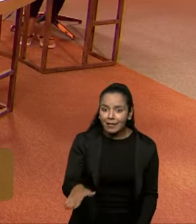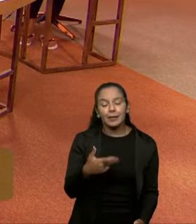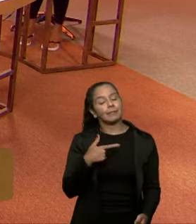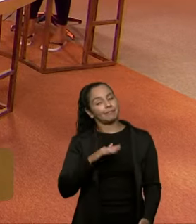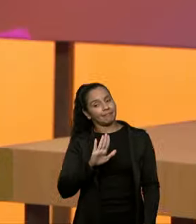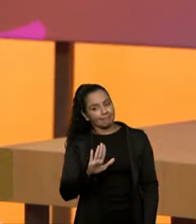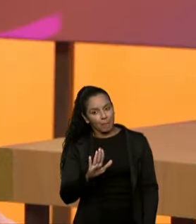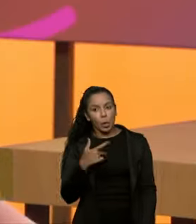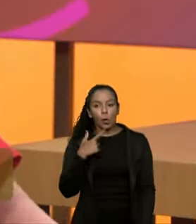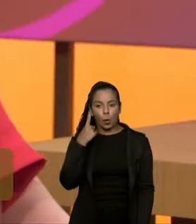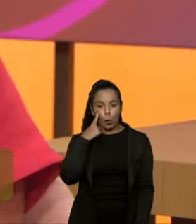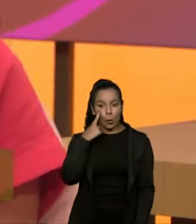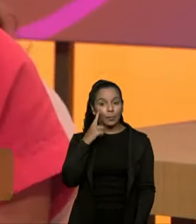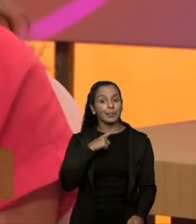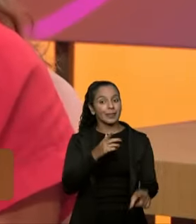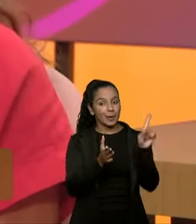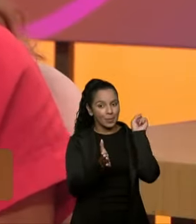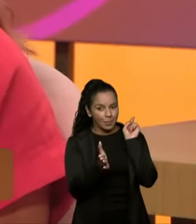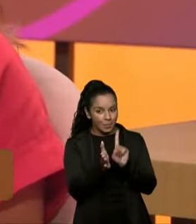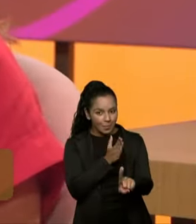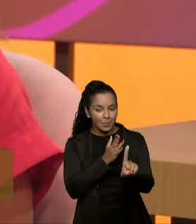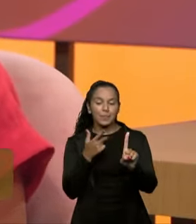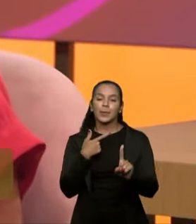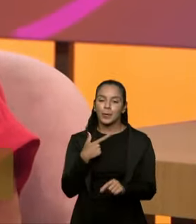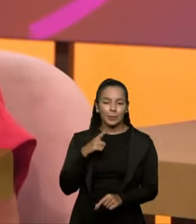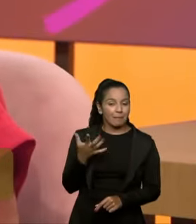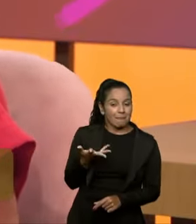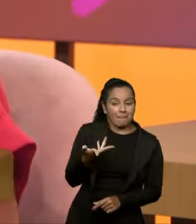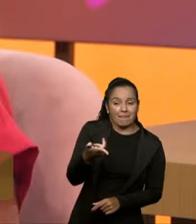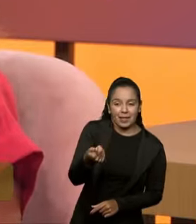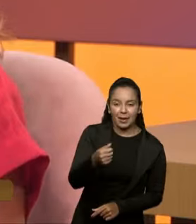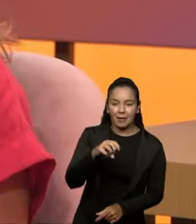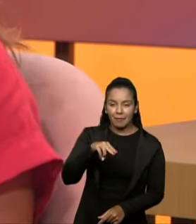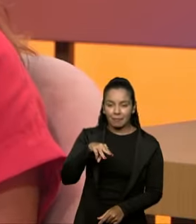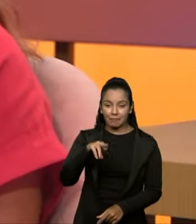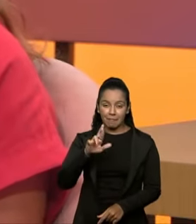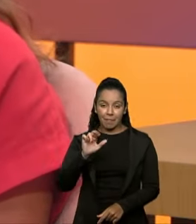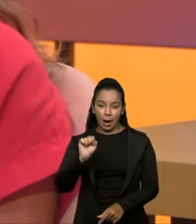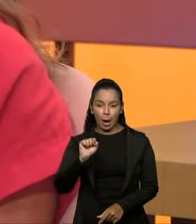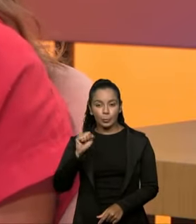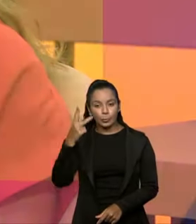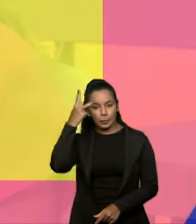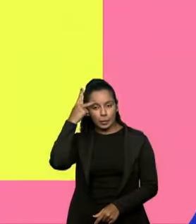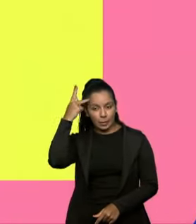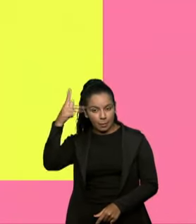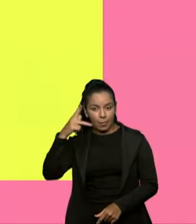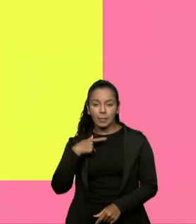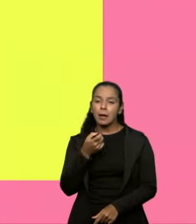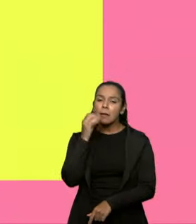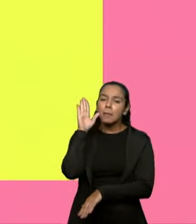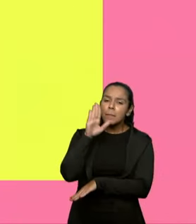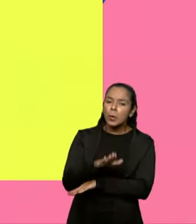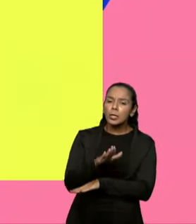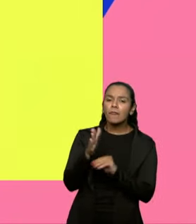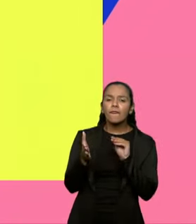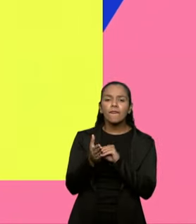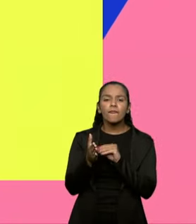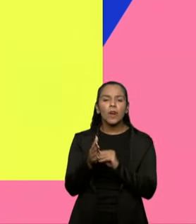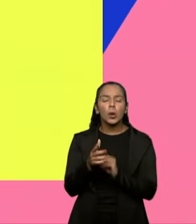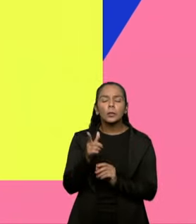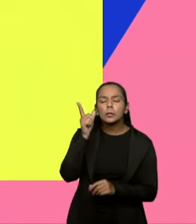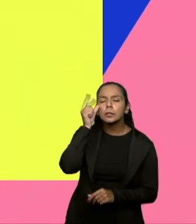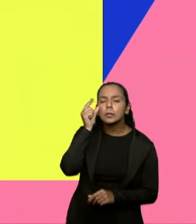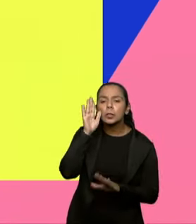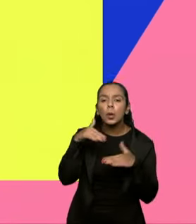gente, olha só, tem uma pergunta aqui, interatividade chegando maravilhosa, do Marcos de São Paulo. Boa tarde. Insônia, qual as